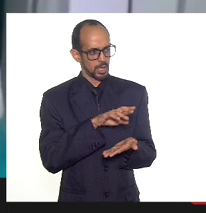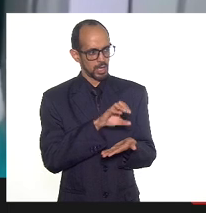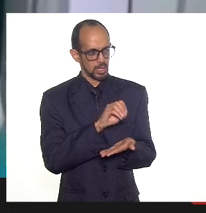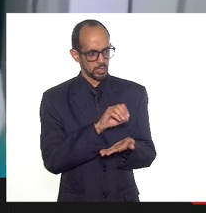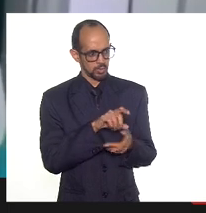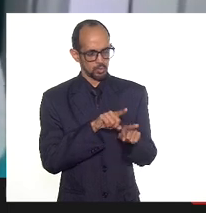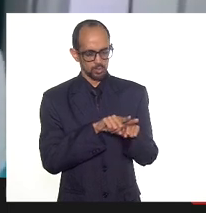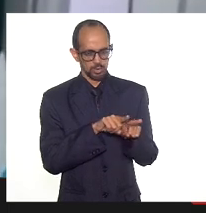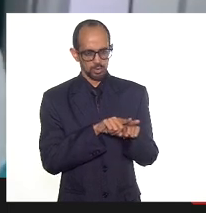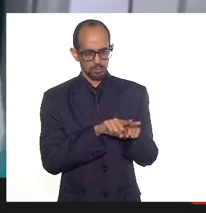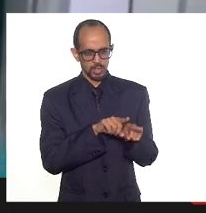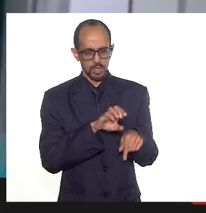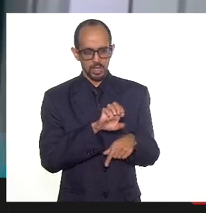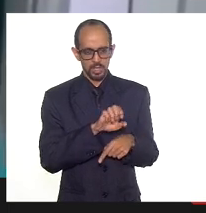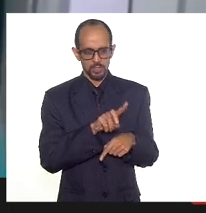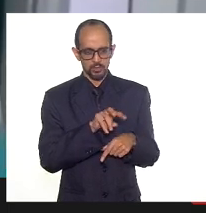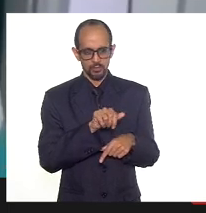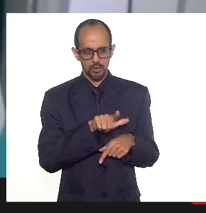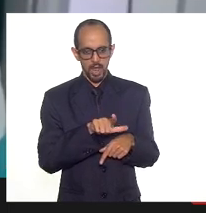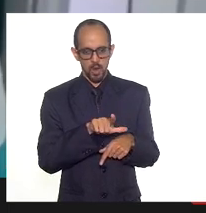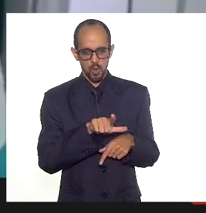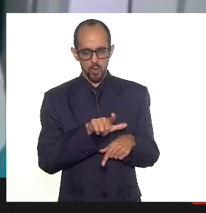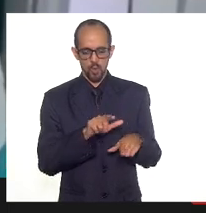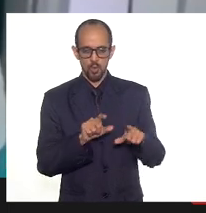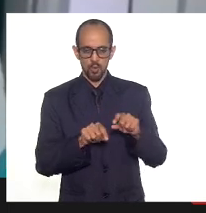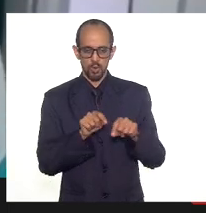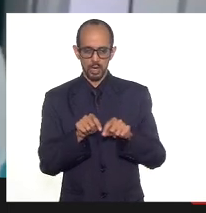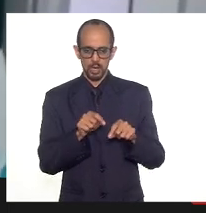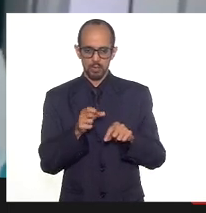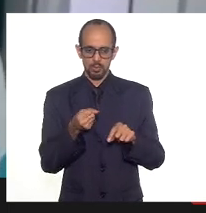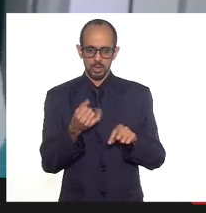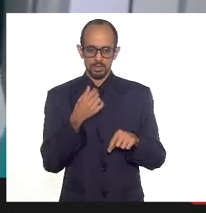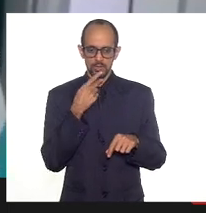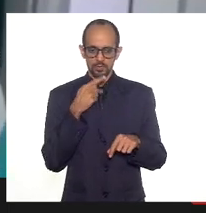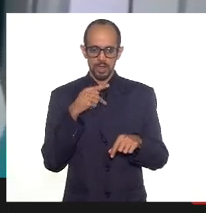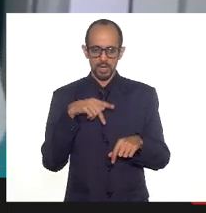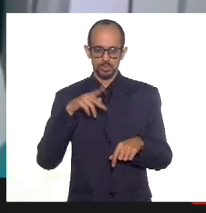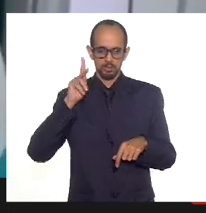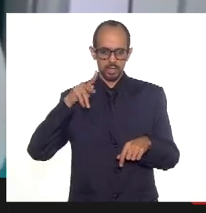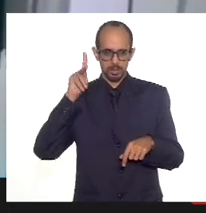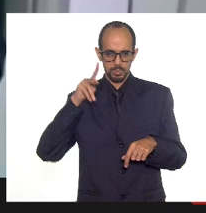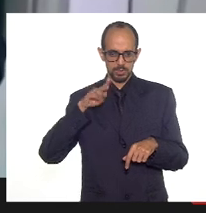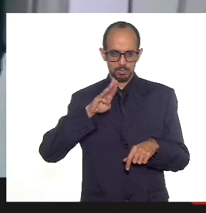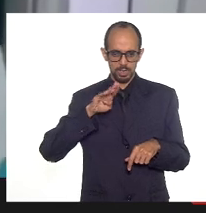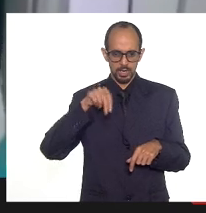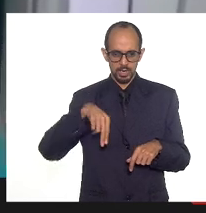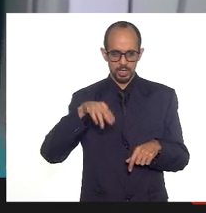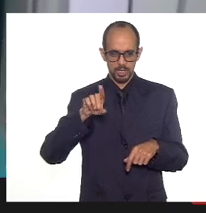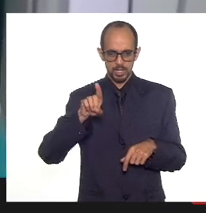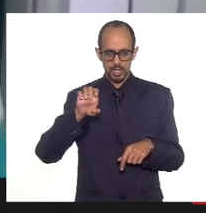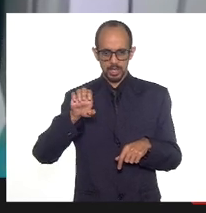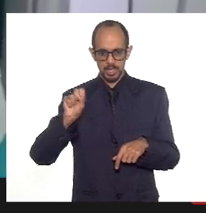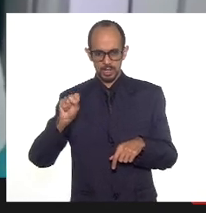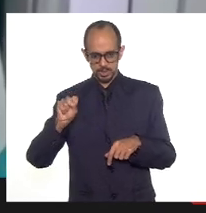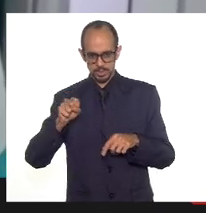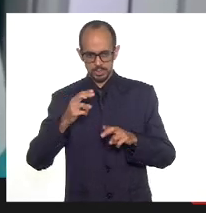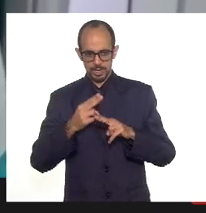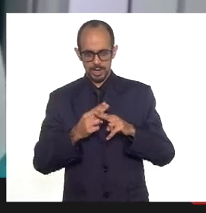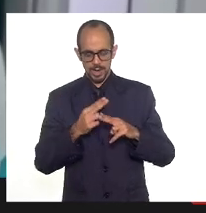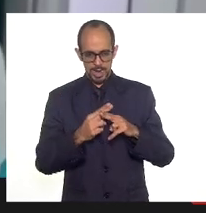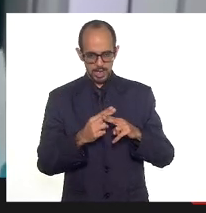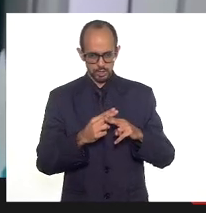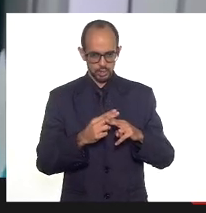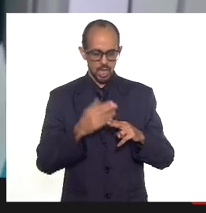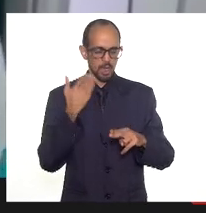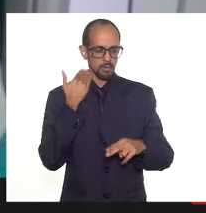quando a gente fala de Petrobras, quando a gente fala de BNDES, quando a gente fala de Caixa Econômica Federal e quando a gente fala de Banco